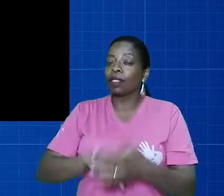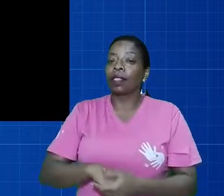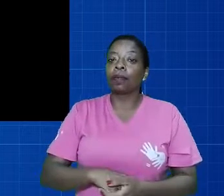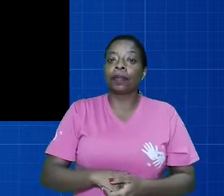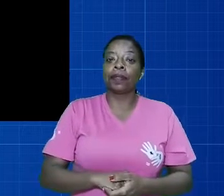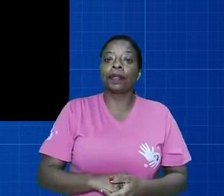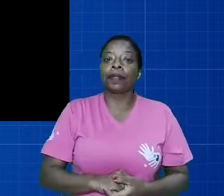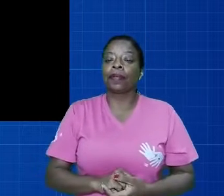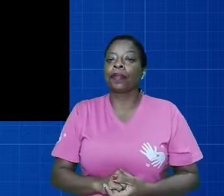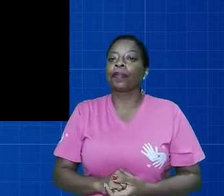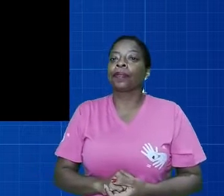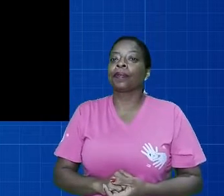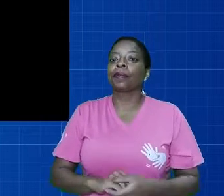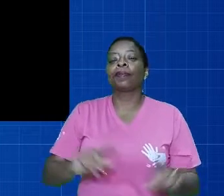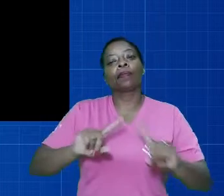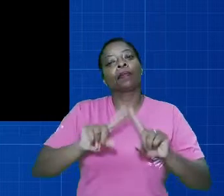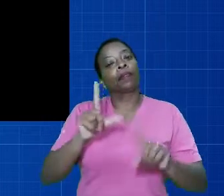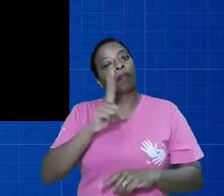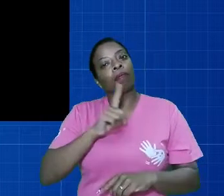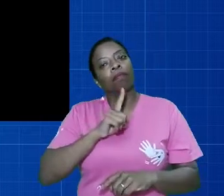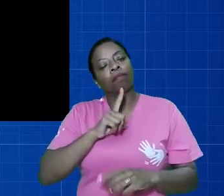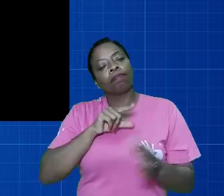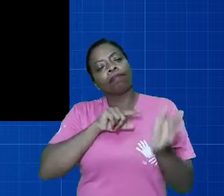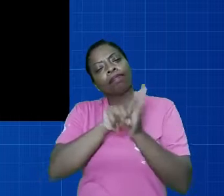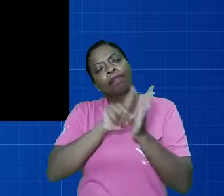novo. São questões que já